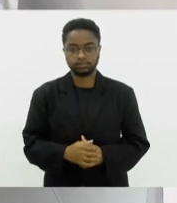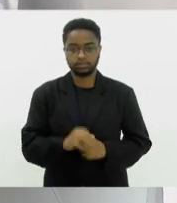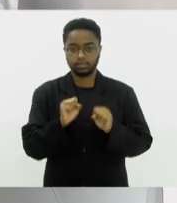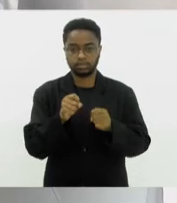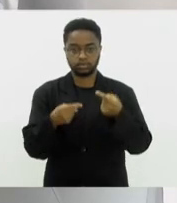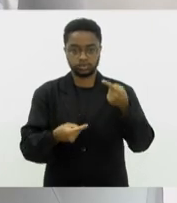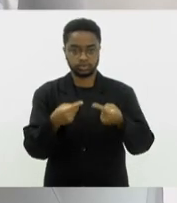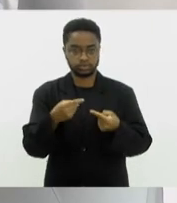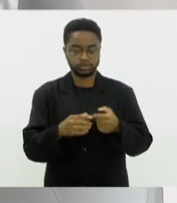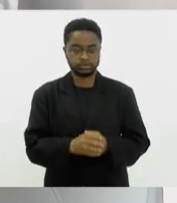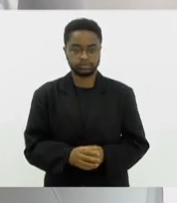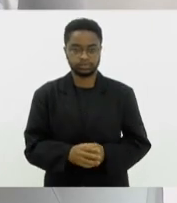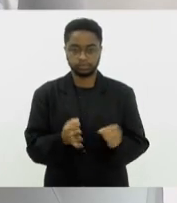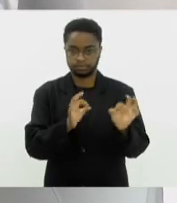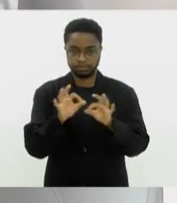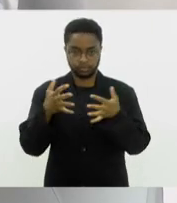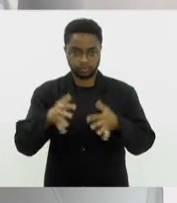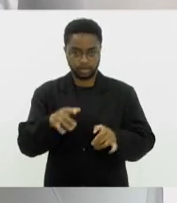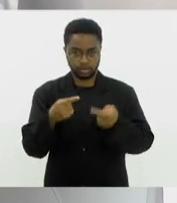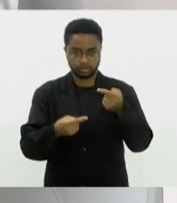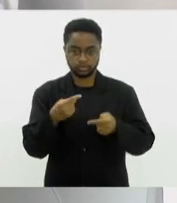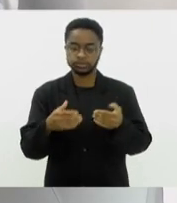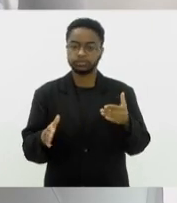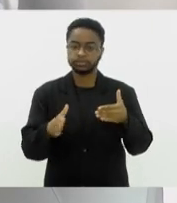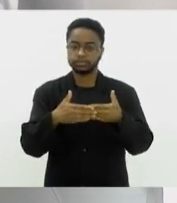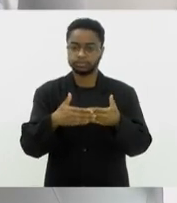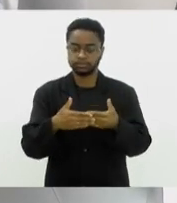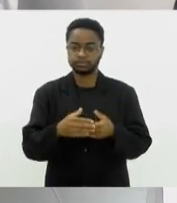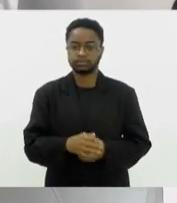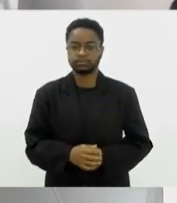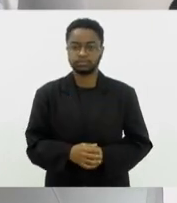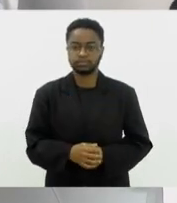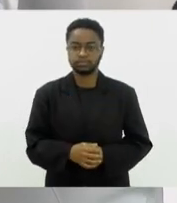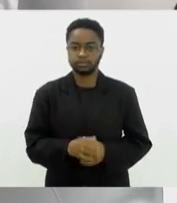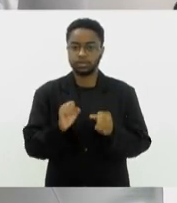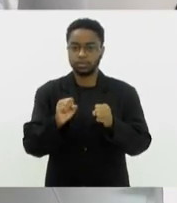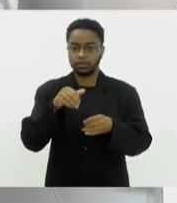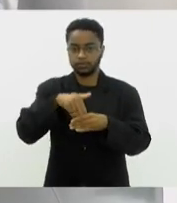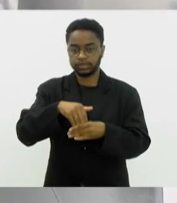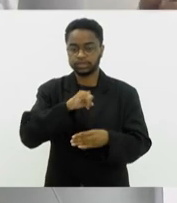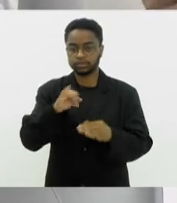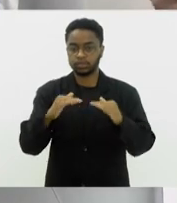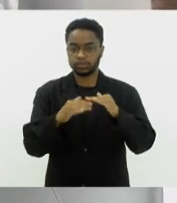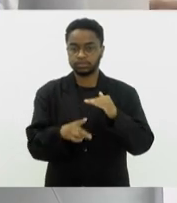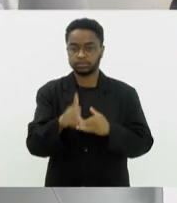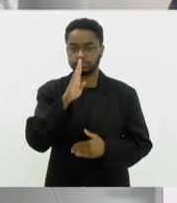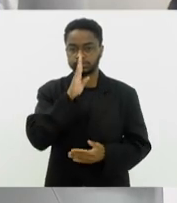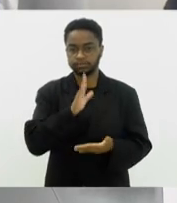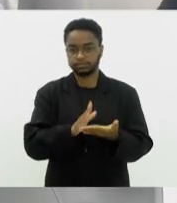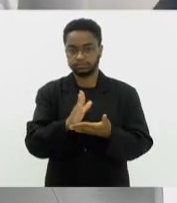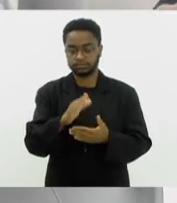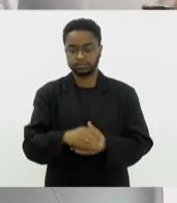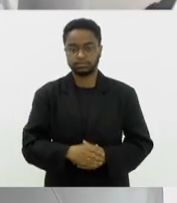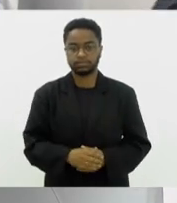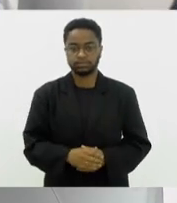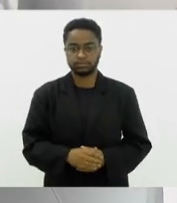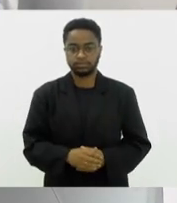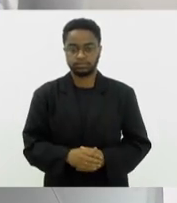discussão. Não havendo quem queira discutir, encerrada a discussão. Em votação, senhores que aprovam, permaneçam como estão,